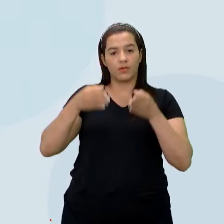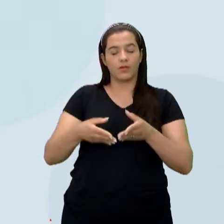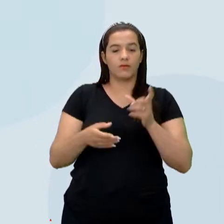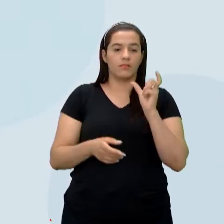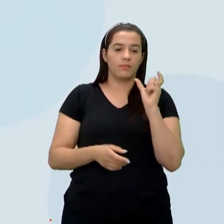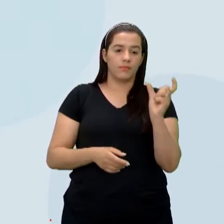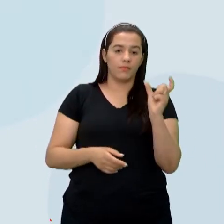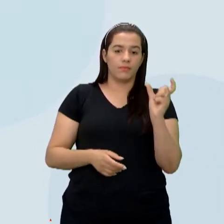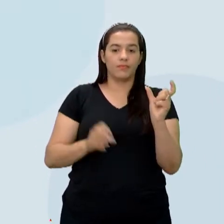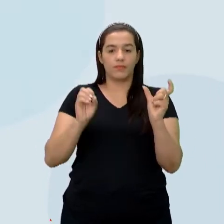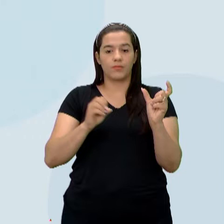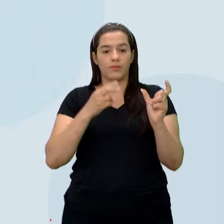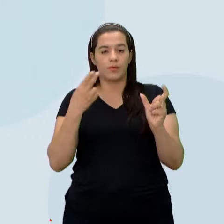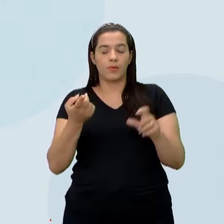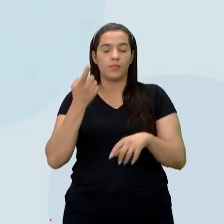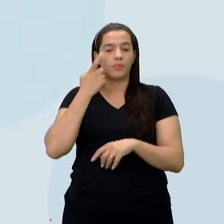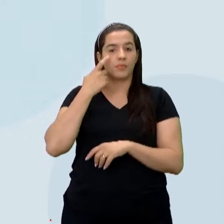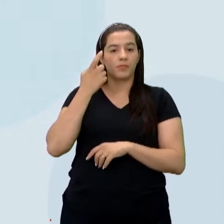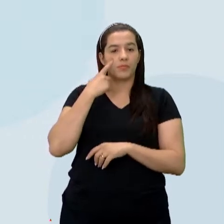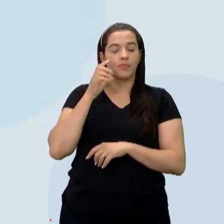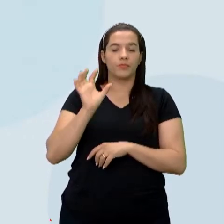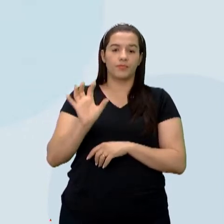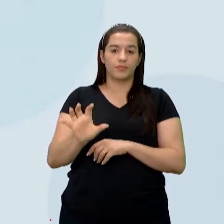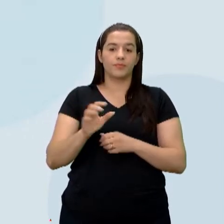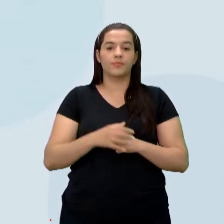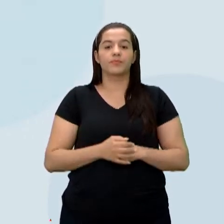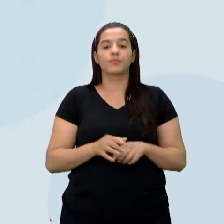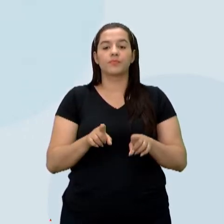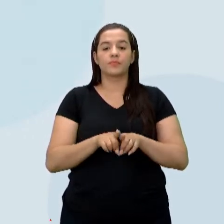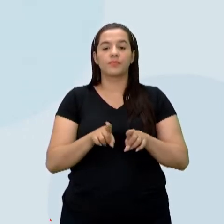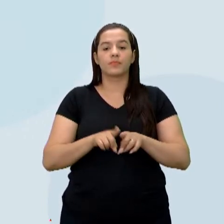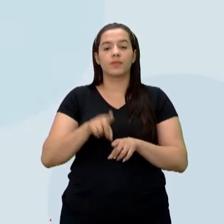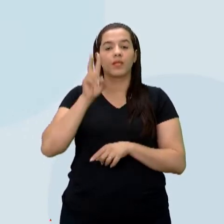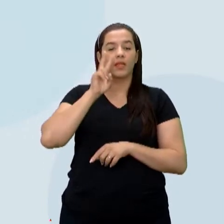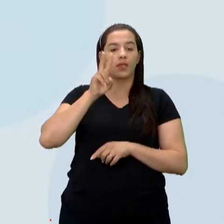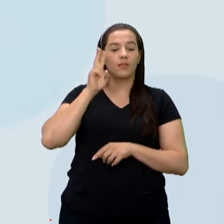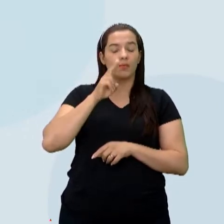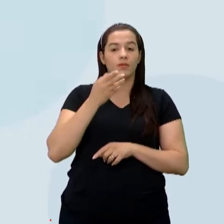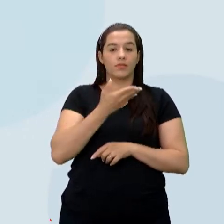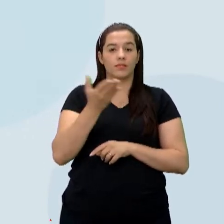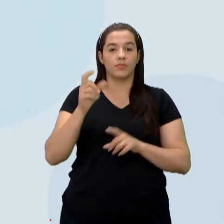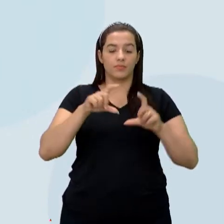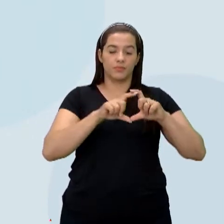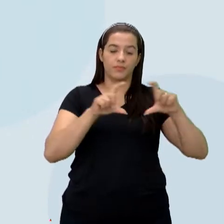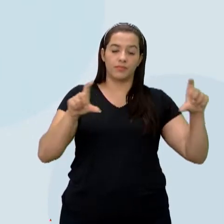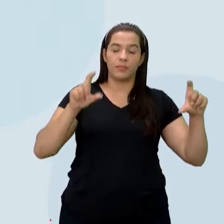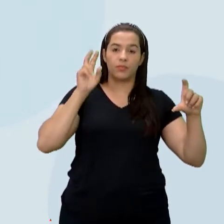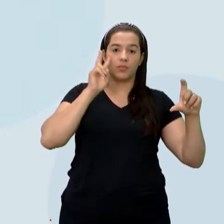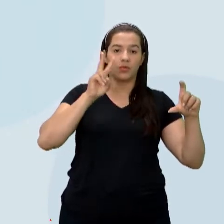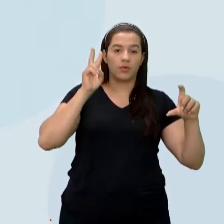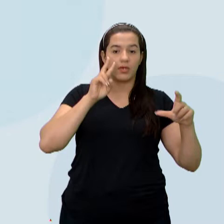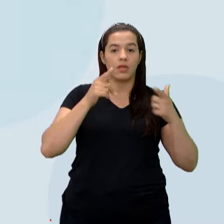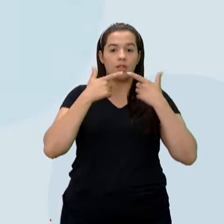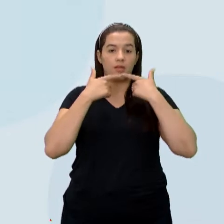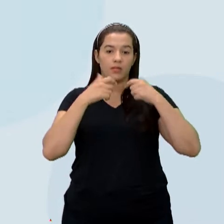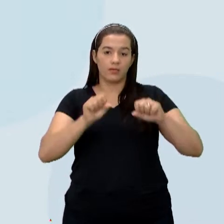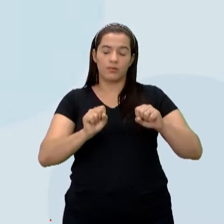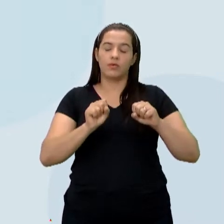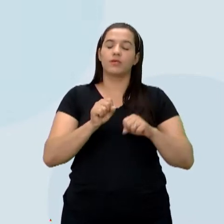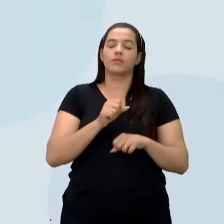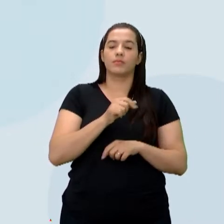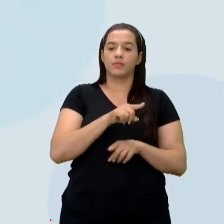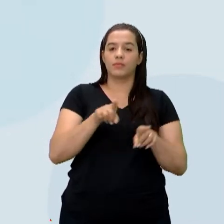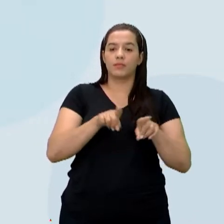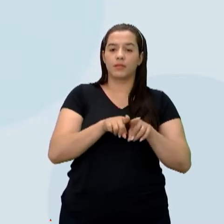ou expressão para reconhecer esse sentido. Lembrando que, como eu falei aí na tirinha, é claro que a linguagem não verbal também